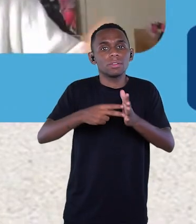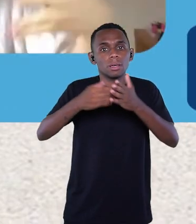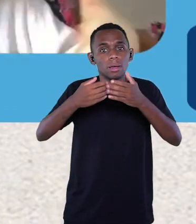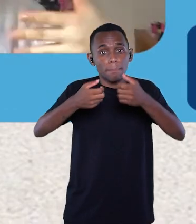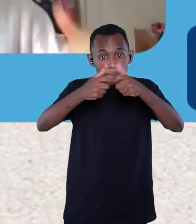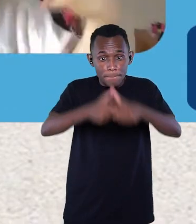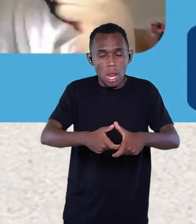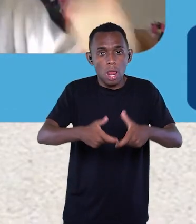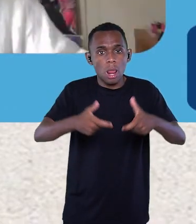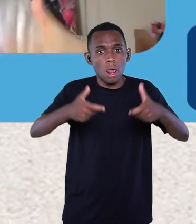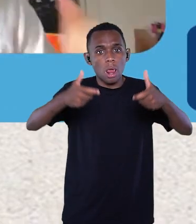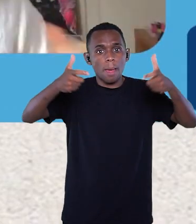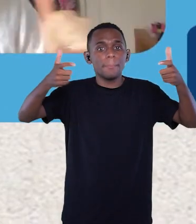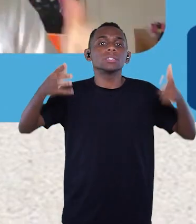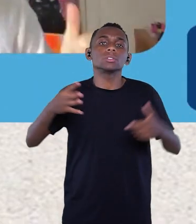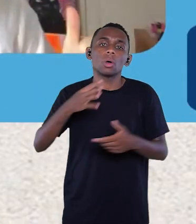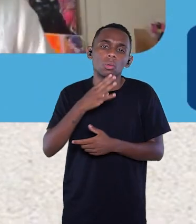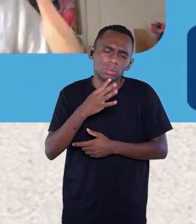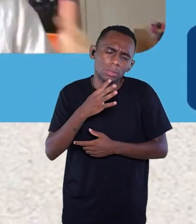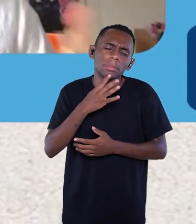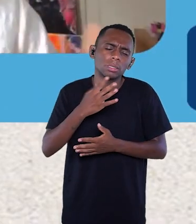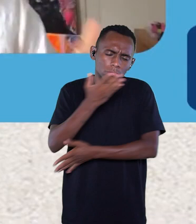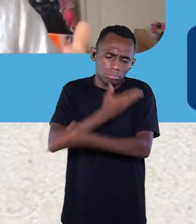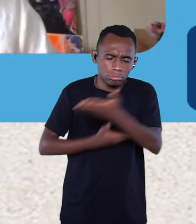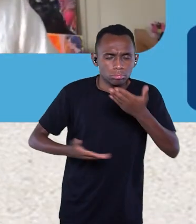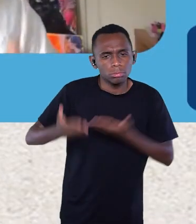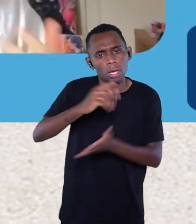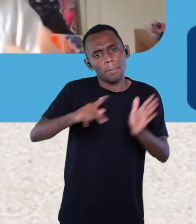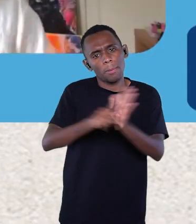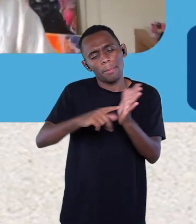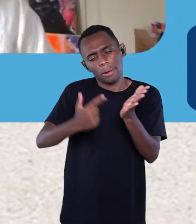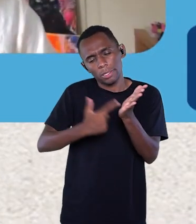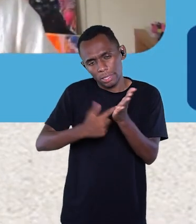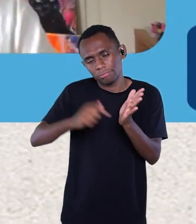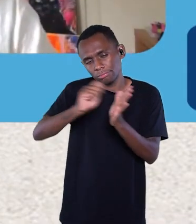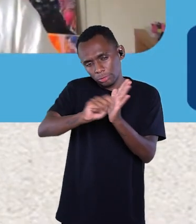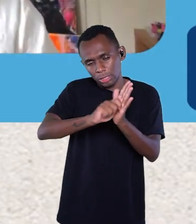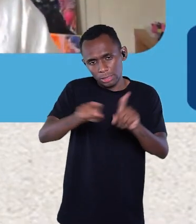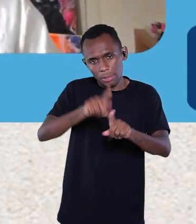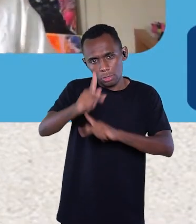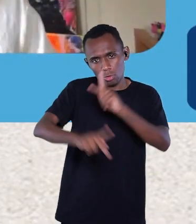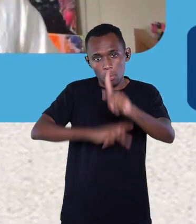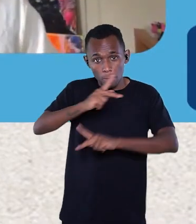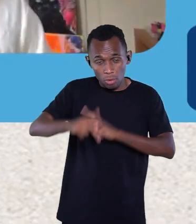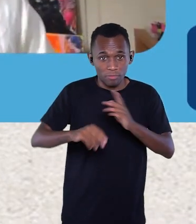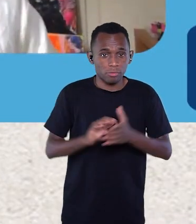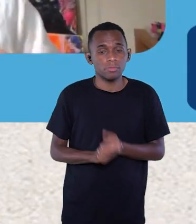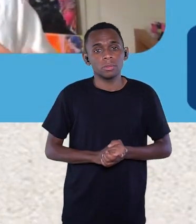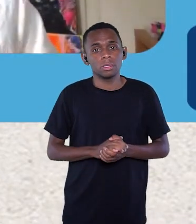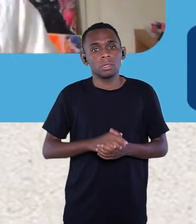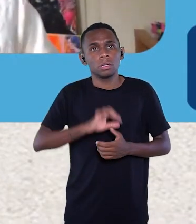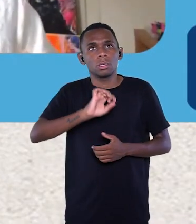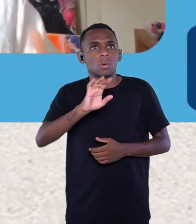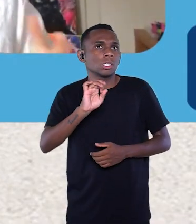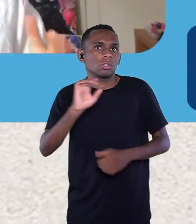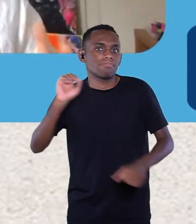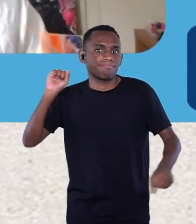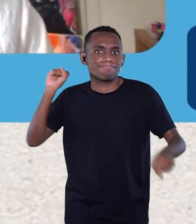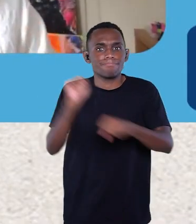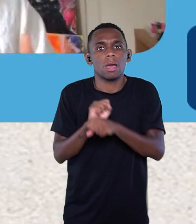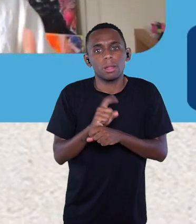popularizar, sabe assim, é do povo assim a literatura, a escrita, né? E não ser uma coisa que a gente